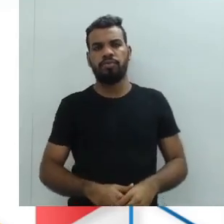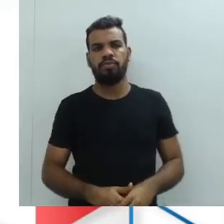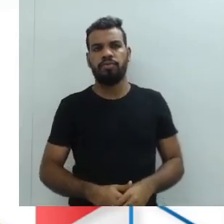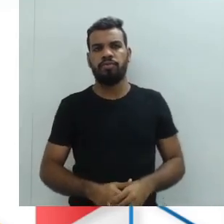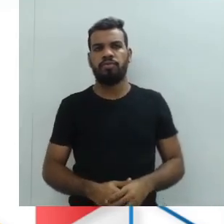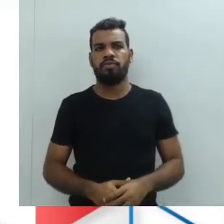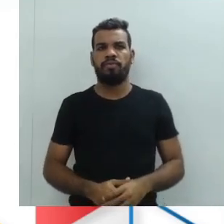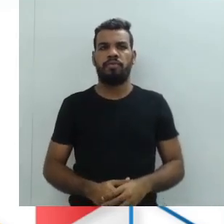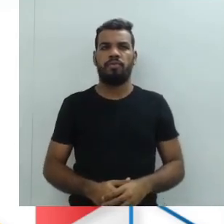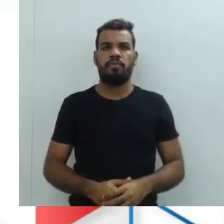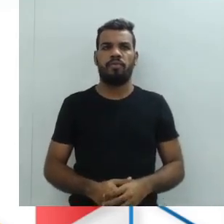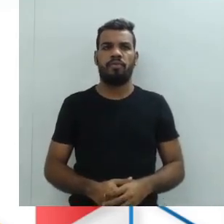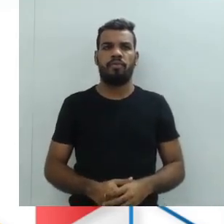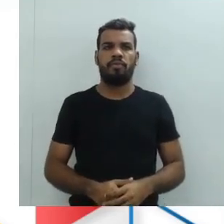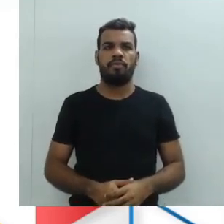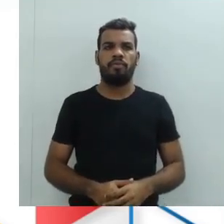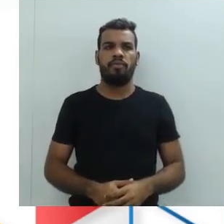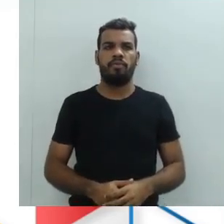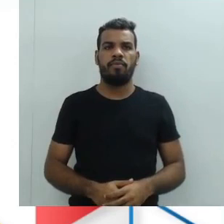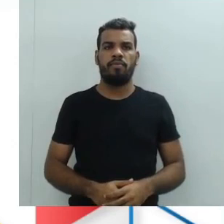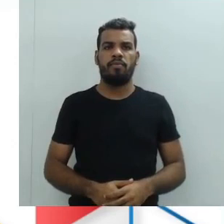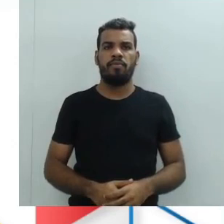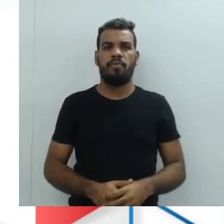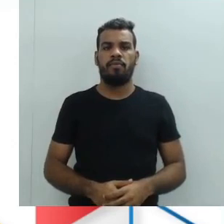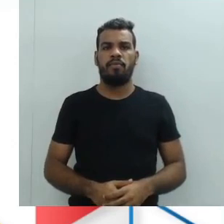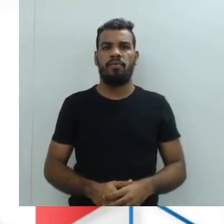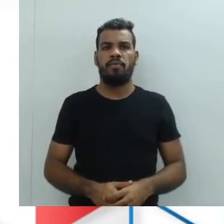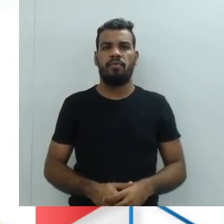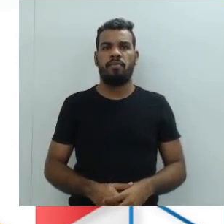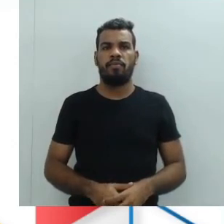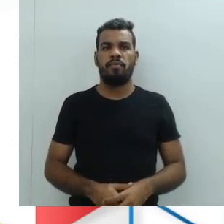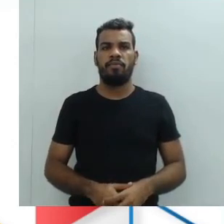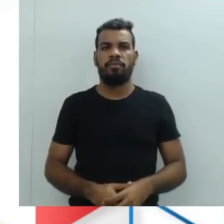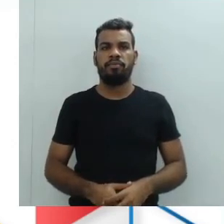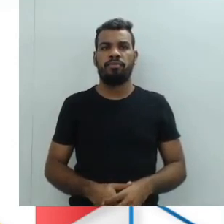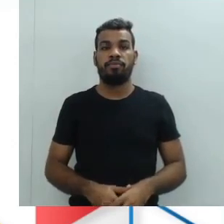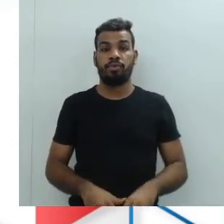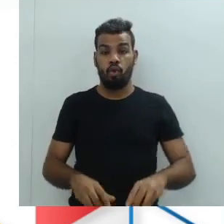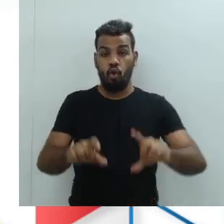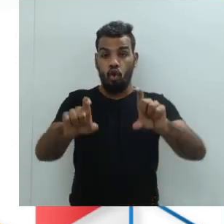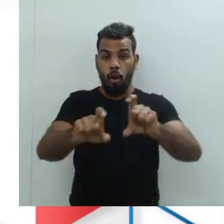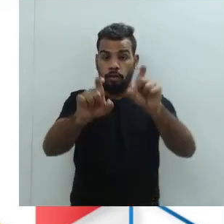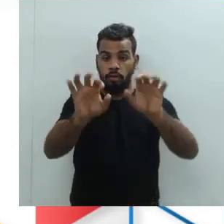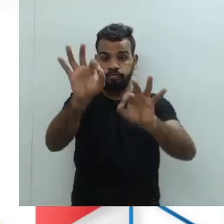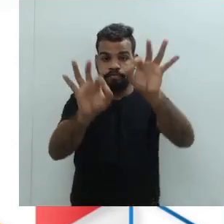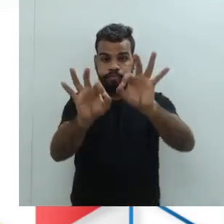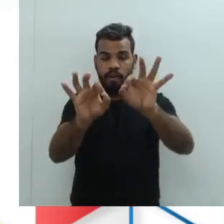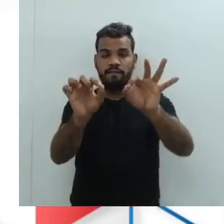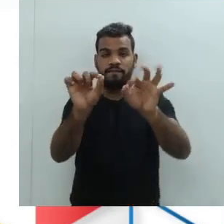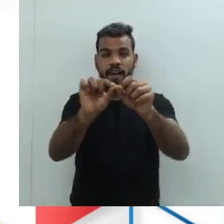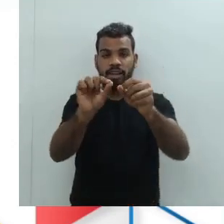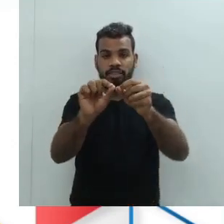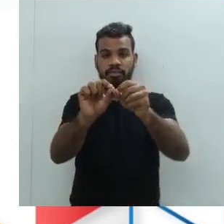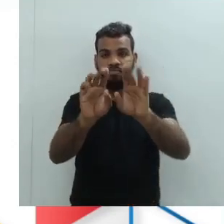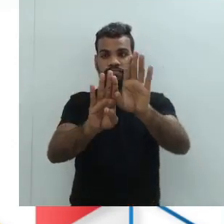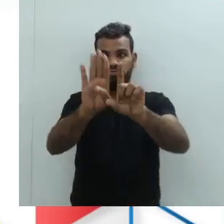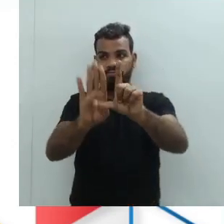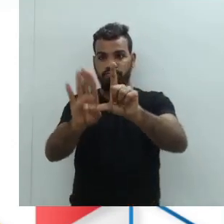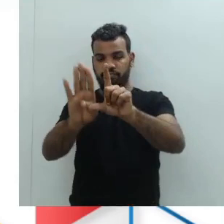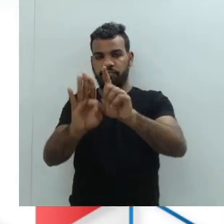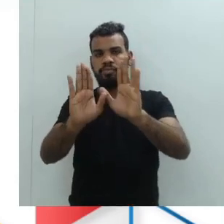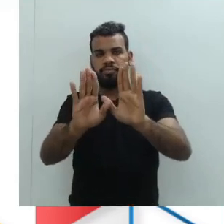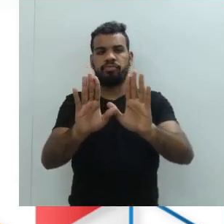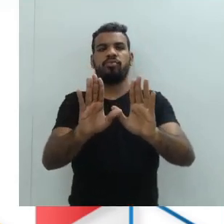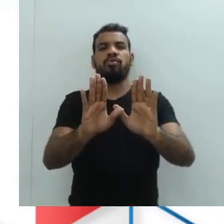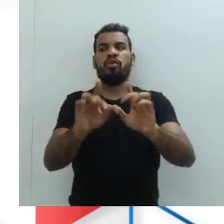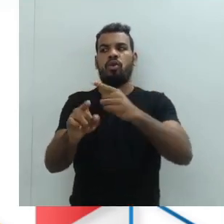Usando o computador para construir gráfico. Aí você tem aí, ó, reescrevemos a tabela no Excel. Veja, você tem uma tabela em formato